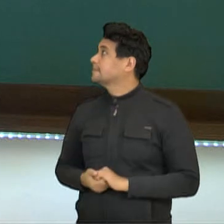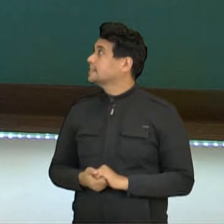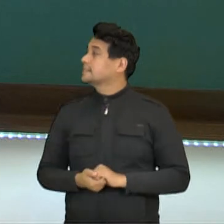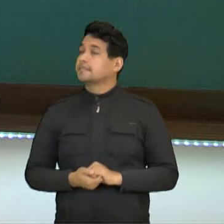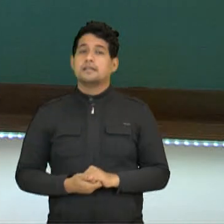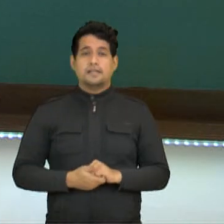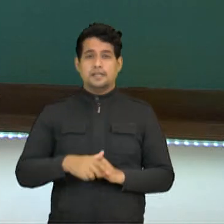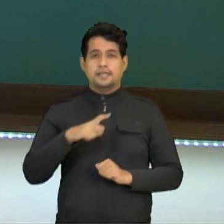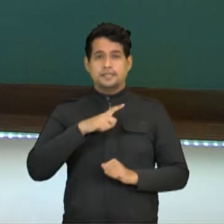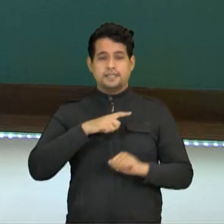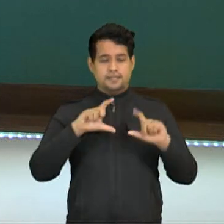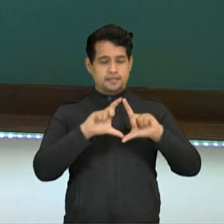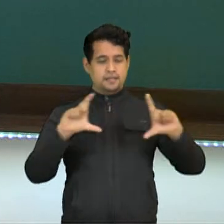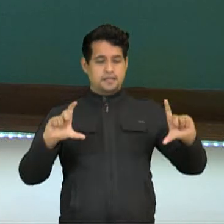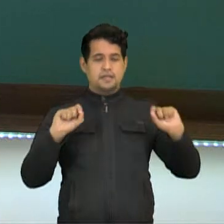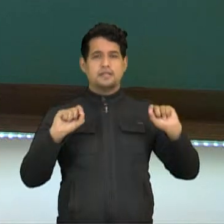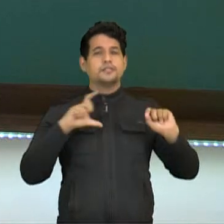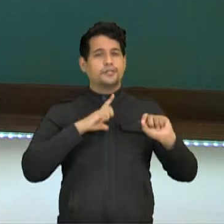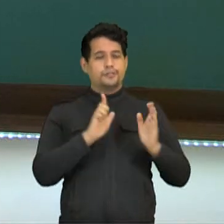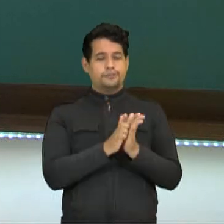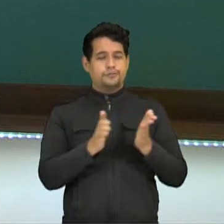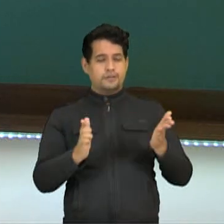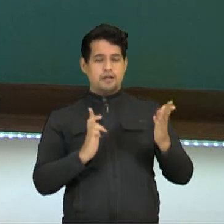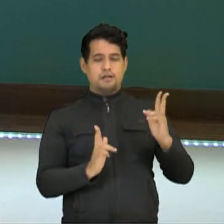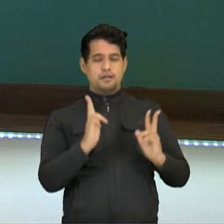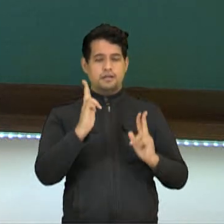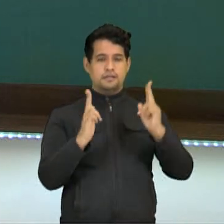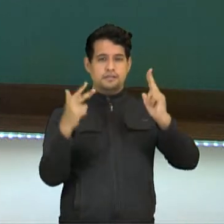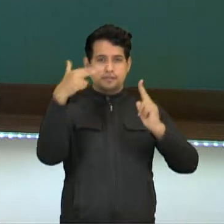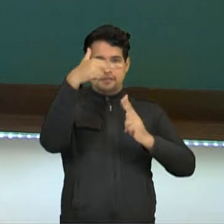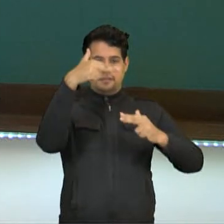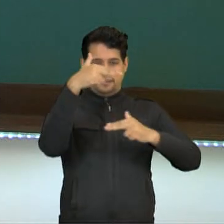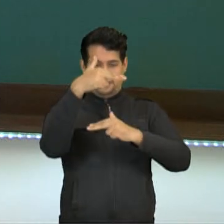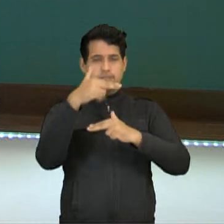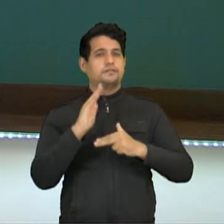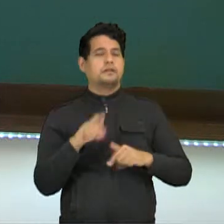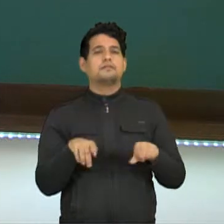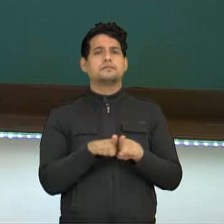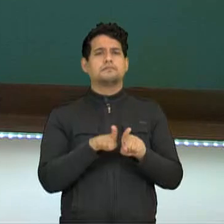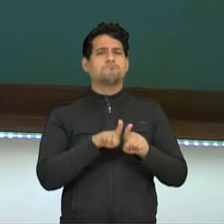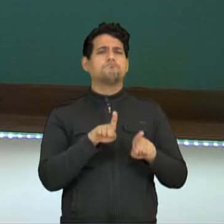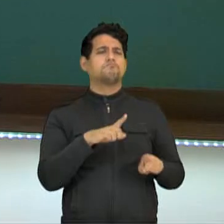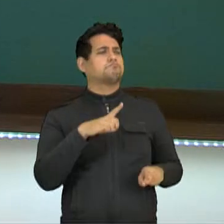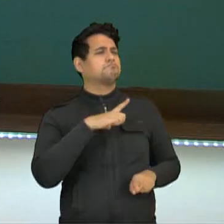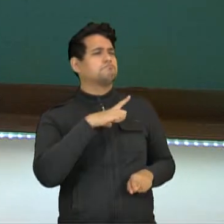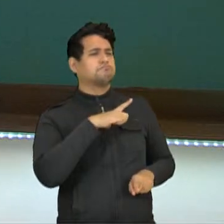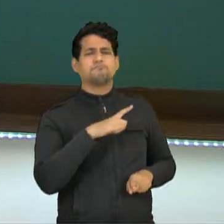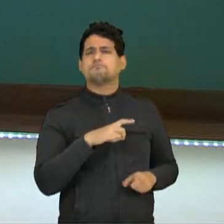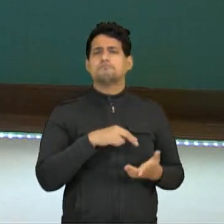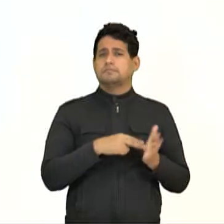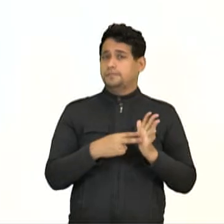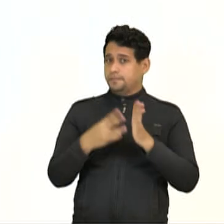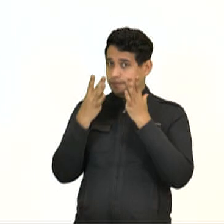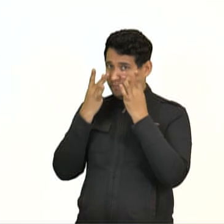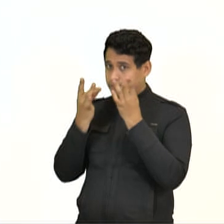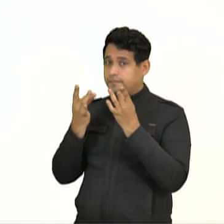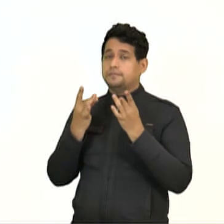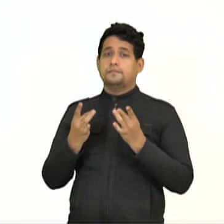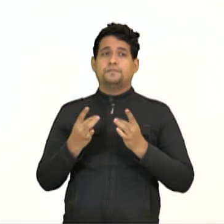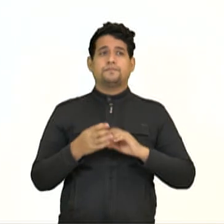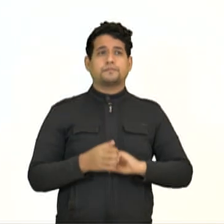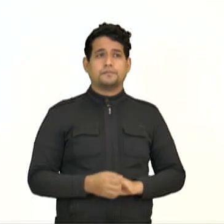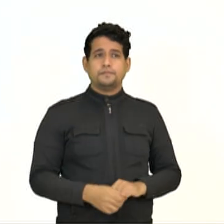tenho um classified, tirei lá do jornal um classified. O que tem nesse classified? Presta atenção.